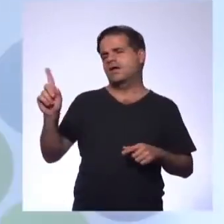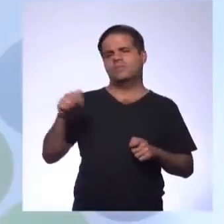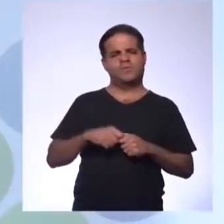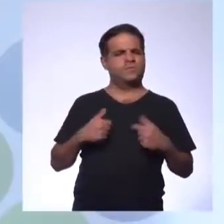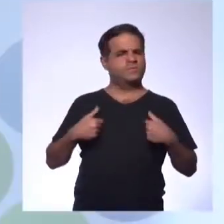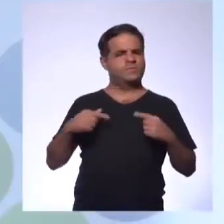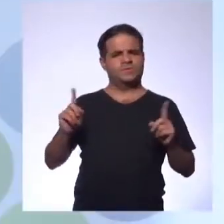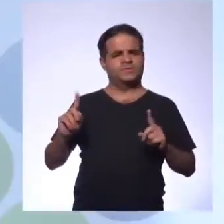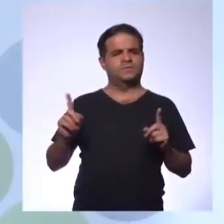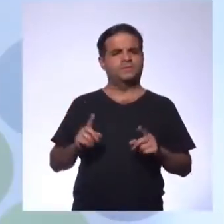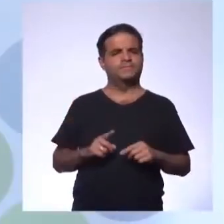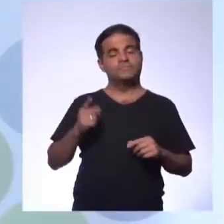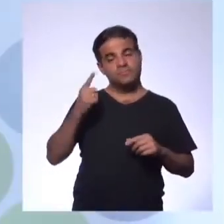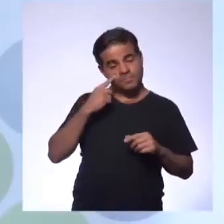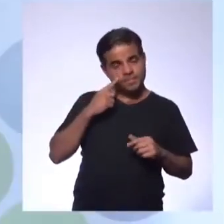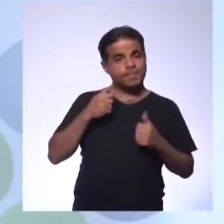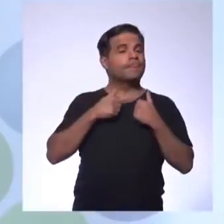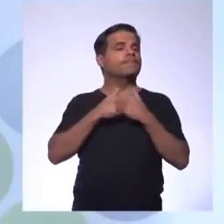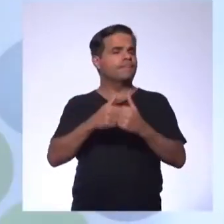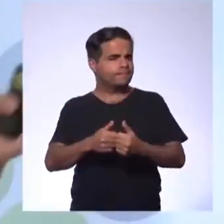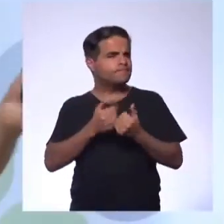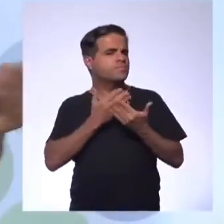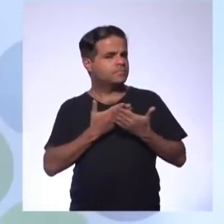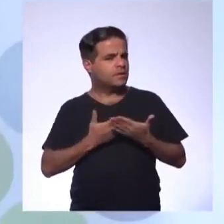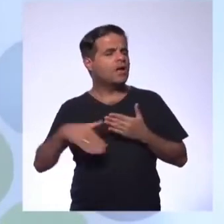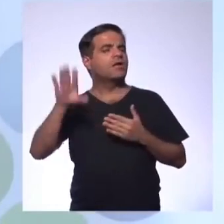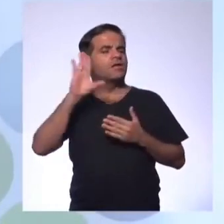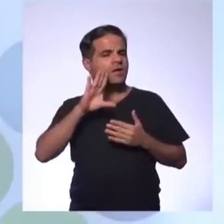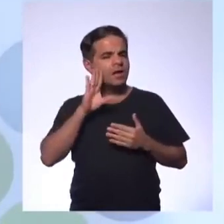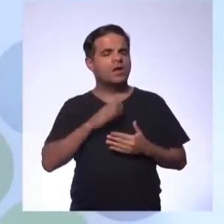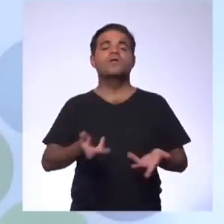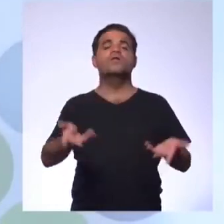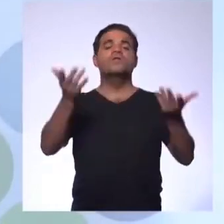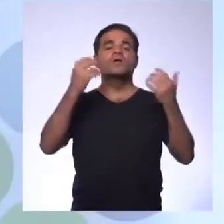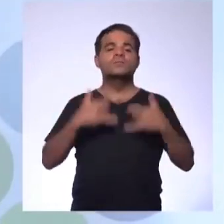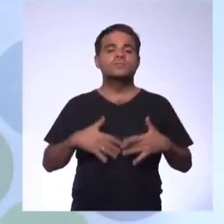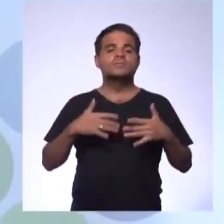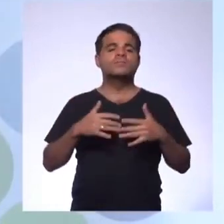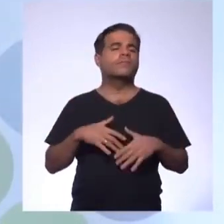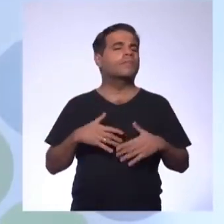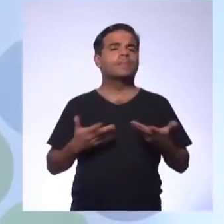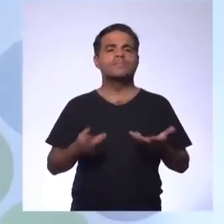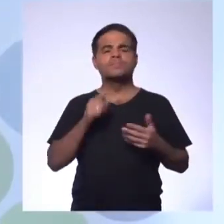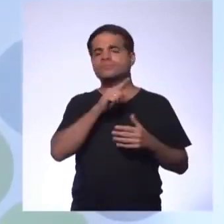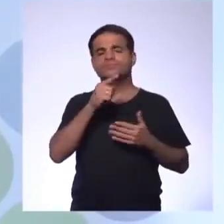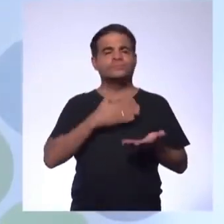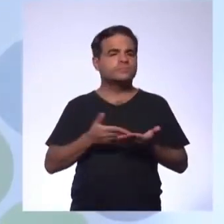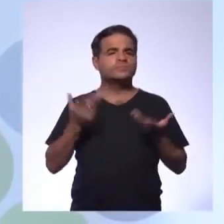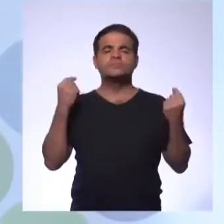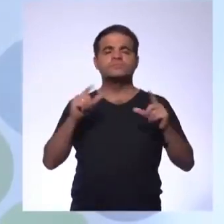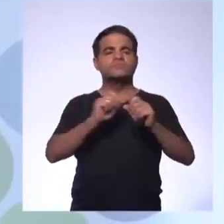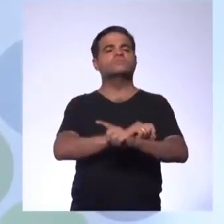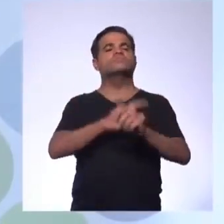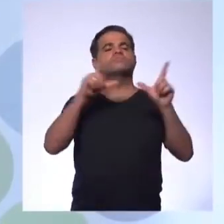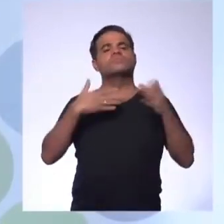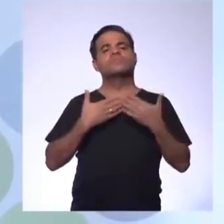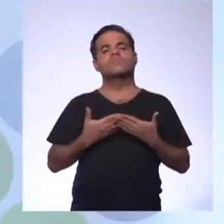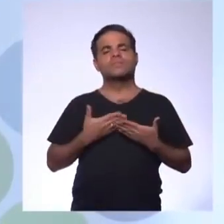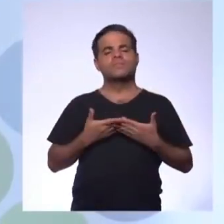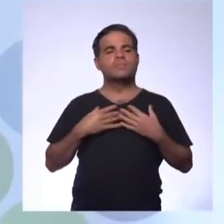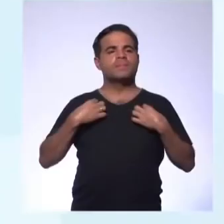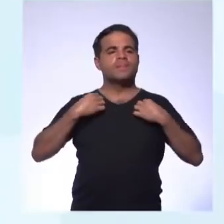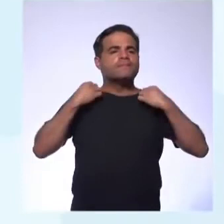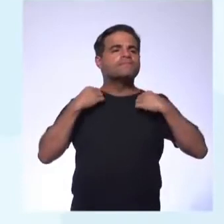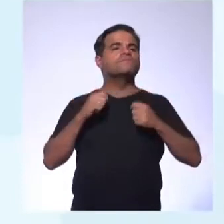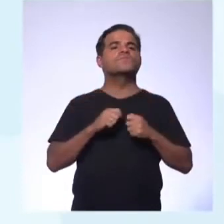comigo. Olha, acompanha comigo, a aula vai ficar legal. Aliás, vamos falar disso. Gente, conversando com vocês na tela, vamos começar a aula. O